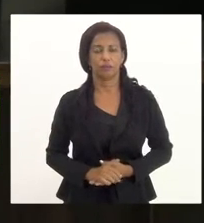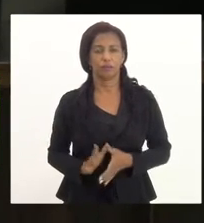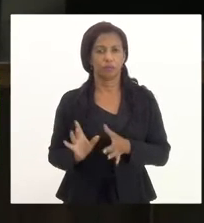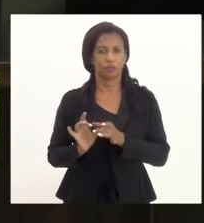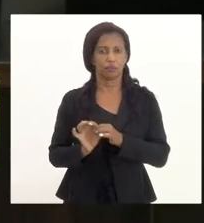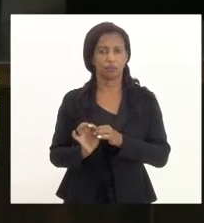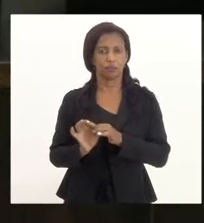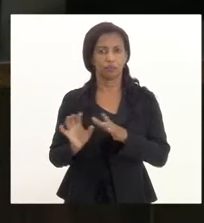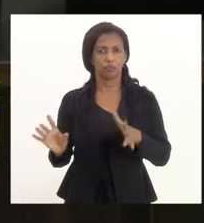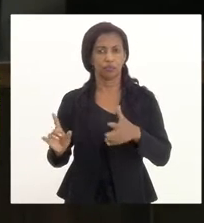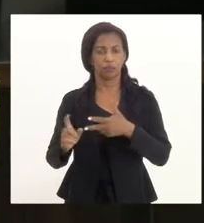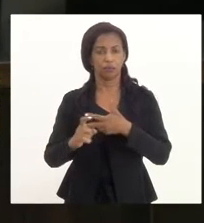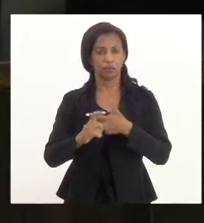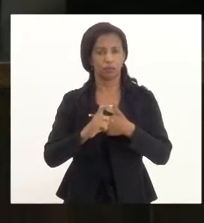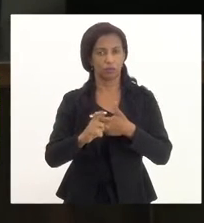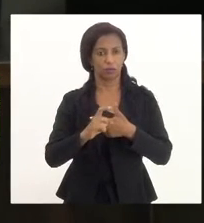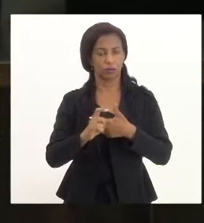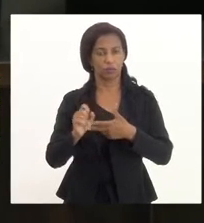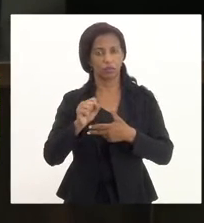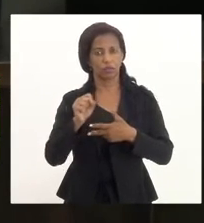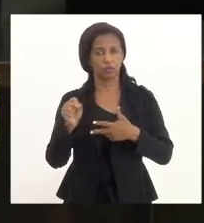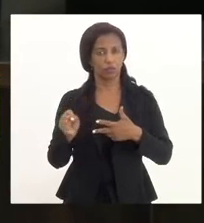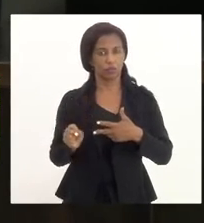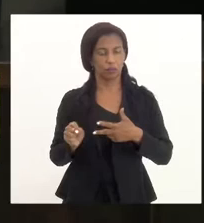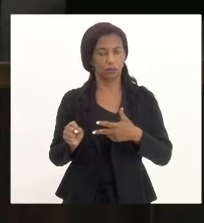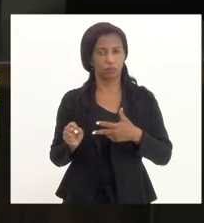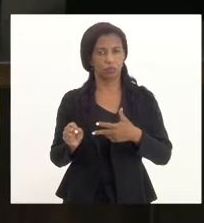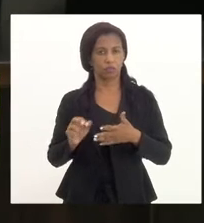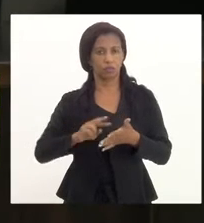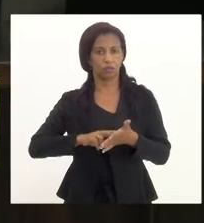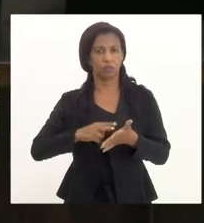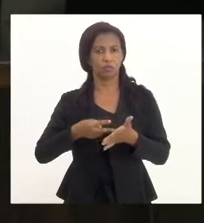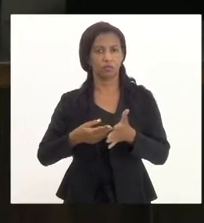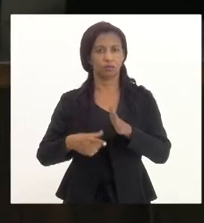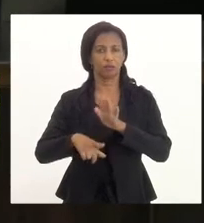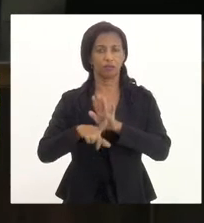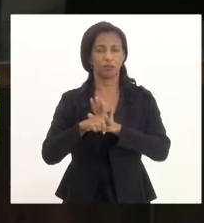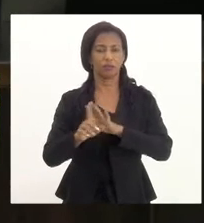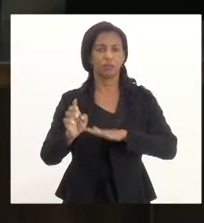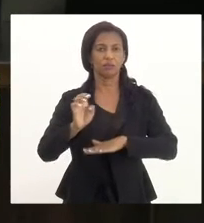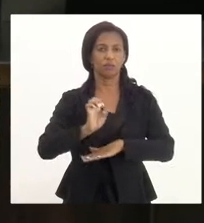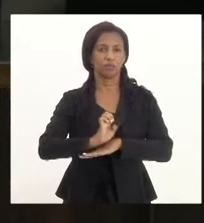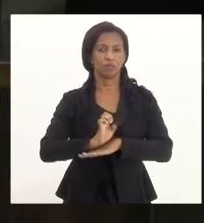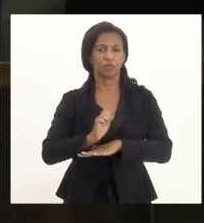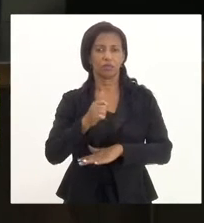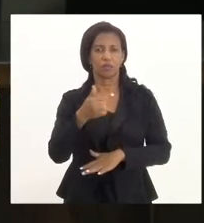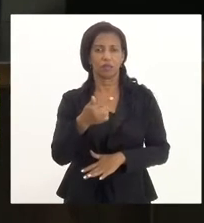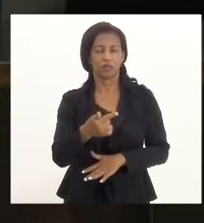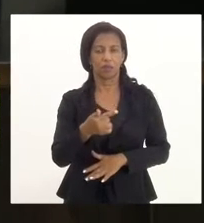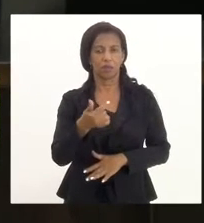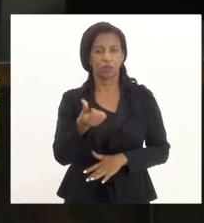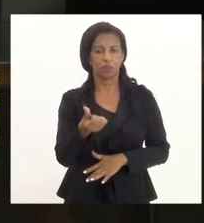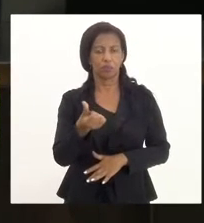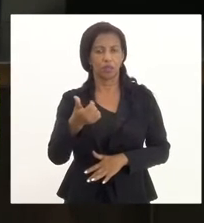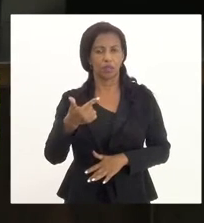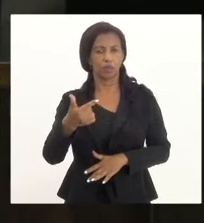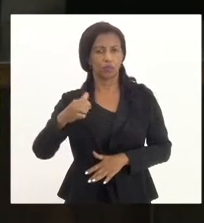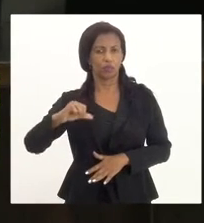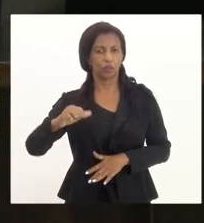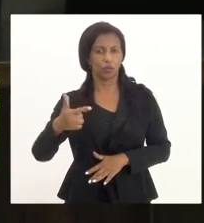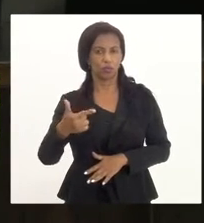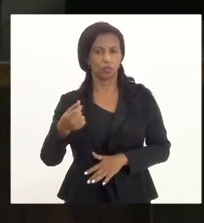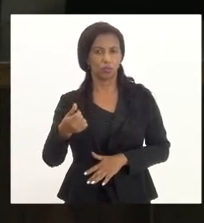autoriza o poder executivo a alterar a lei estadual 7629 de